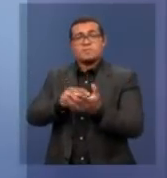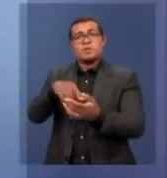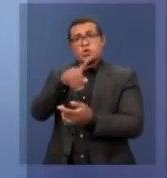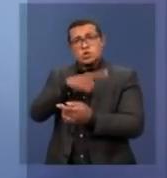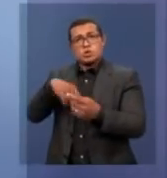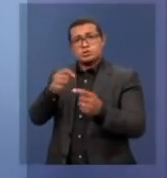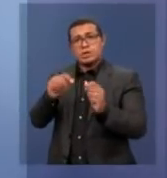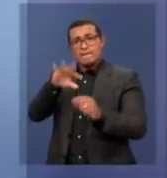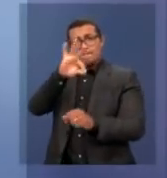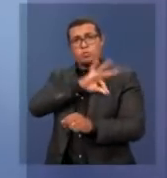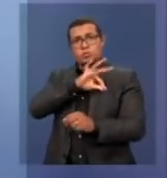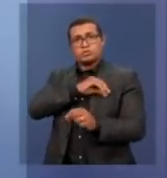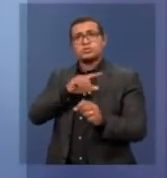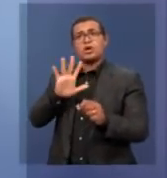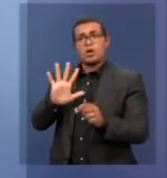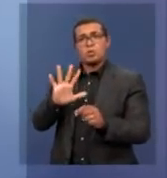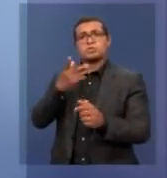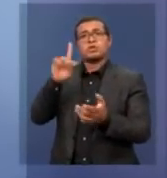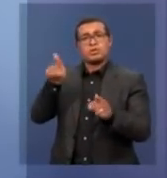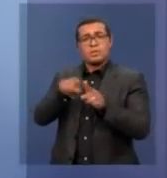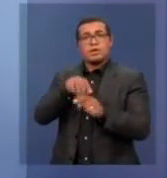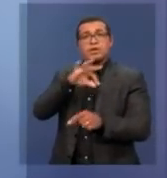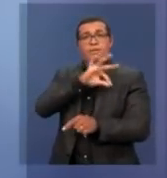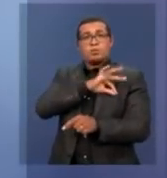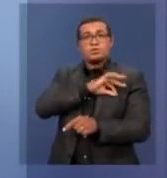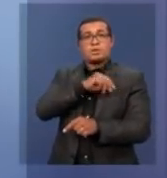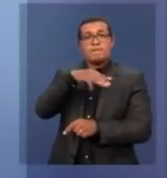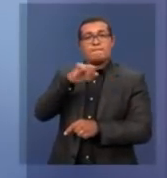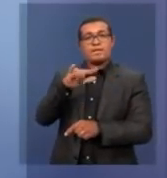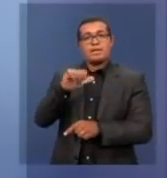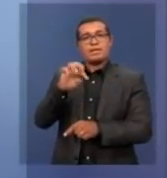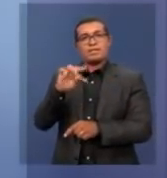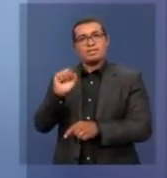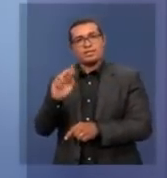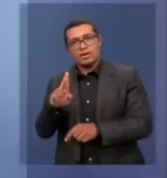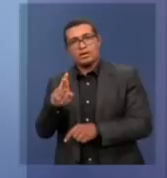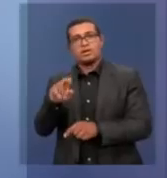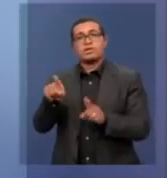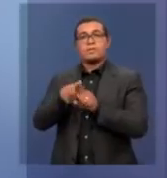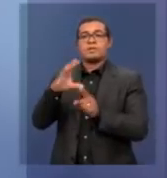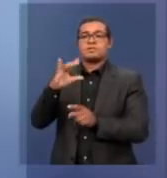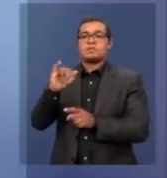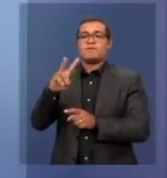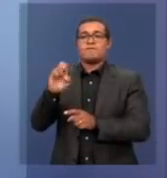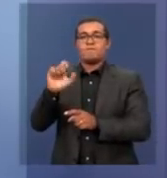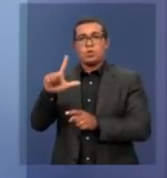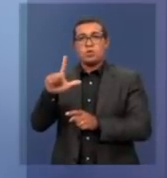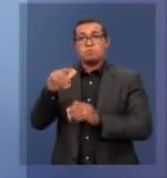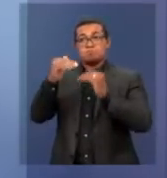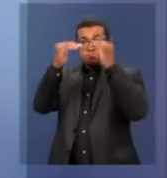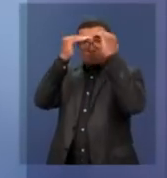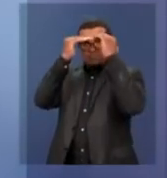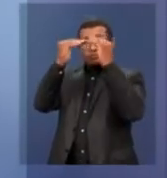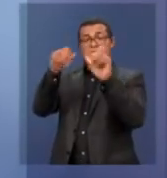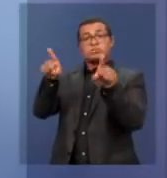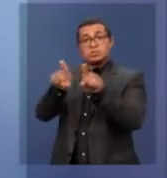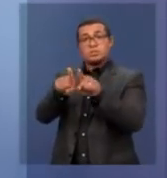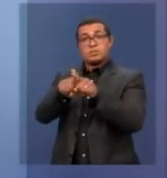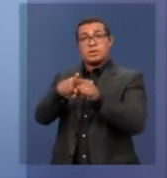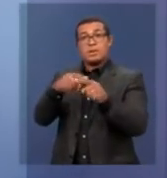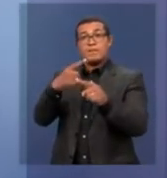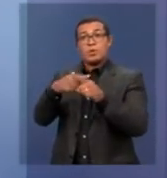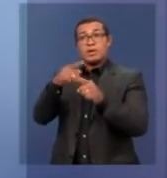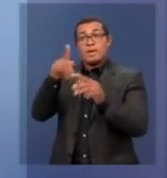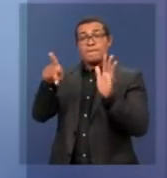polícia tatu polícia militar e civil também de forma muito correta e respeitosa porque nós coibir os atos de